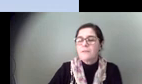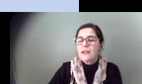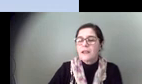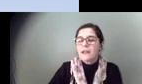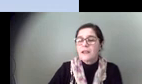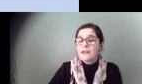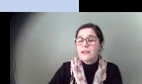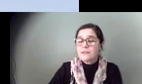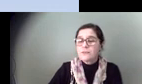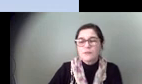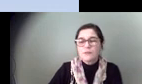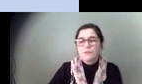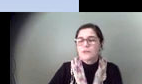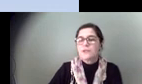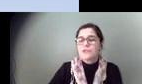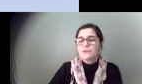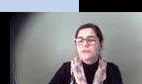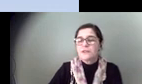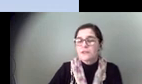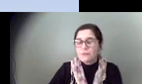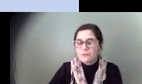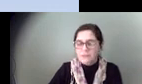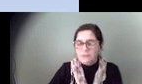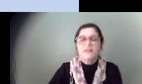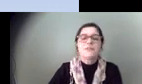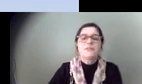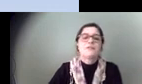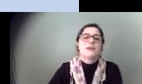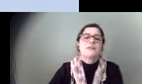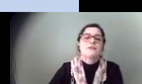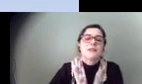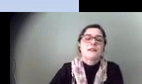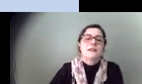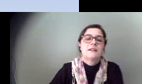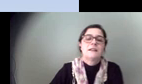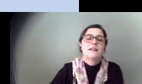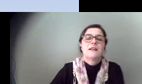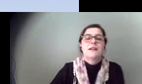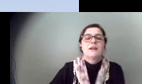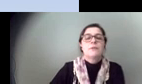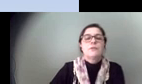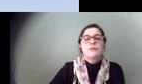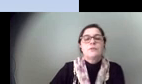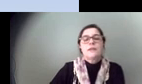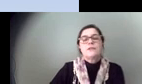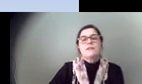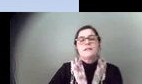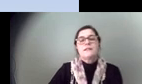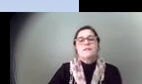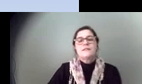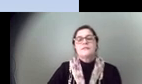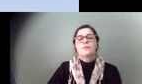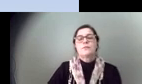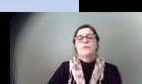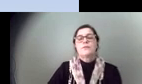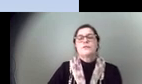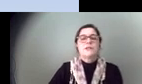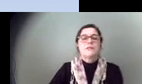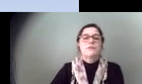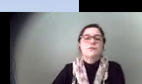desempenhar essa função, porque eu acredito que não será fácil, né? Muito bem, então essa entrevista